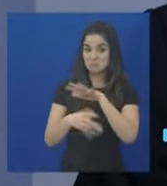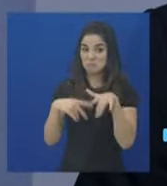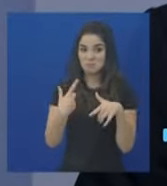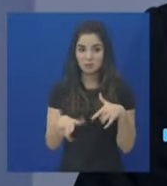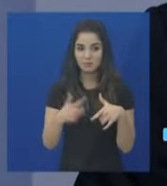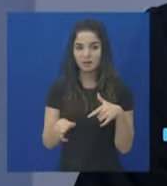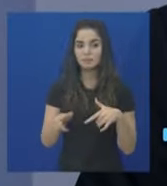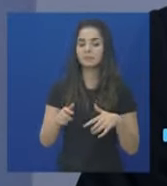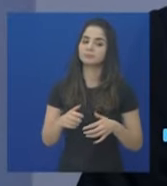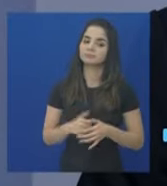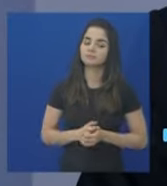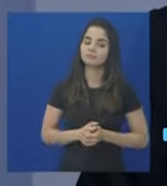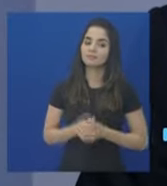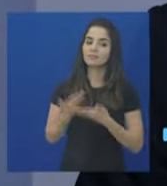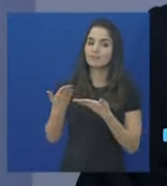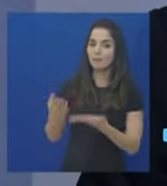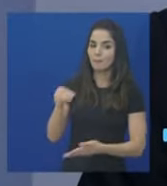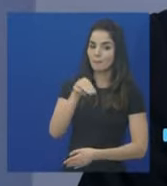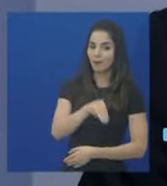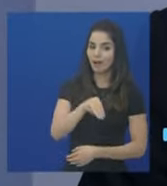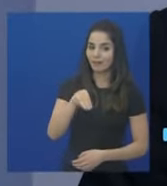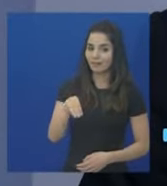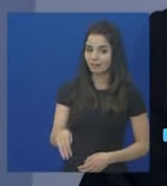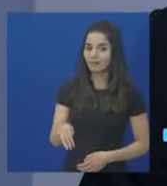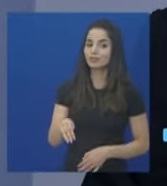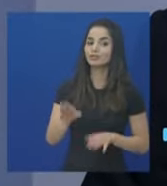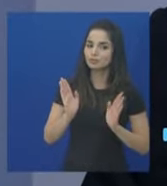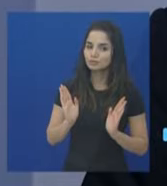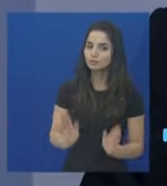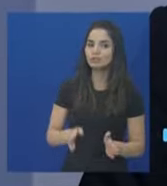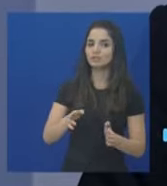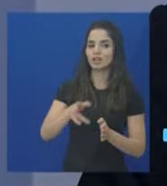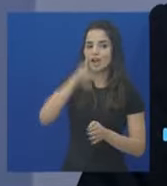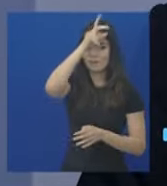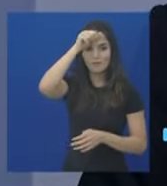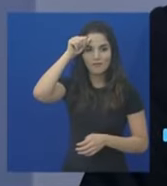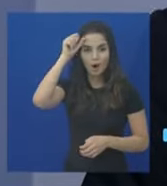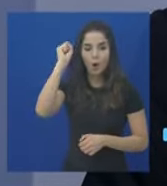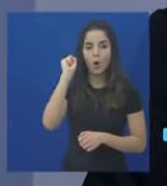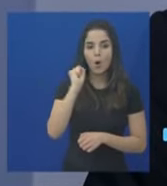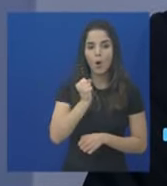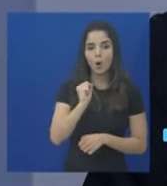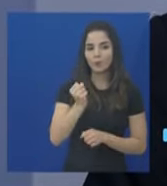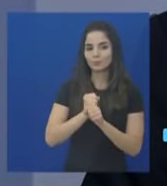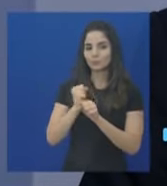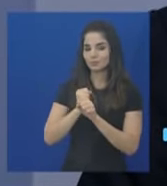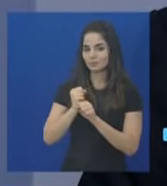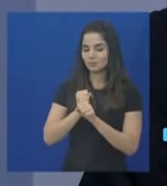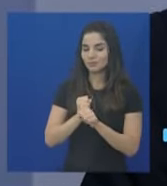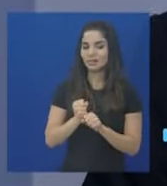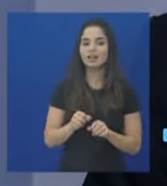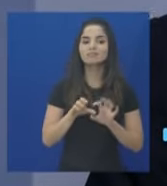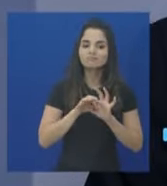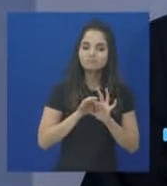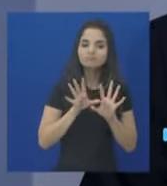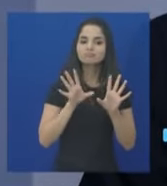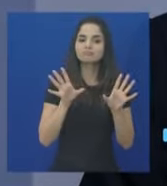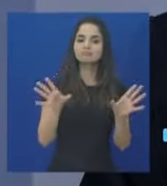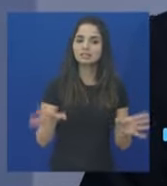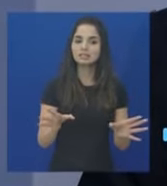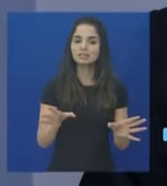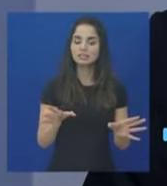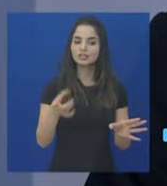indeferido foi prefeito de Cabo Frio, oito anos. Foi ele que autorizou o lançamento desse